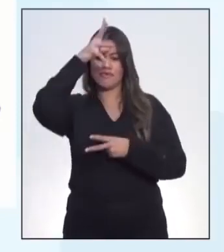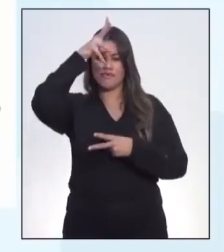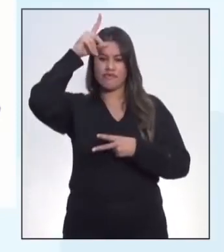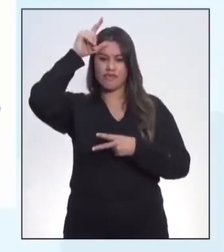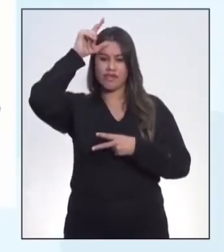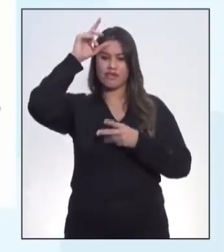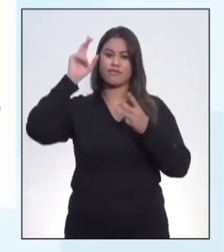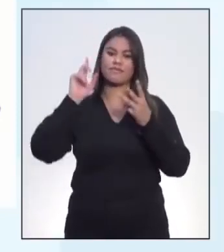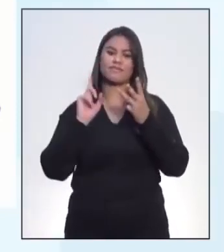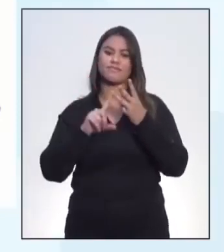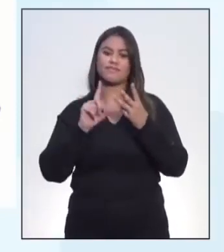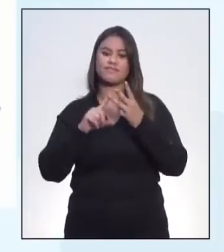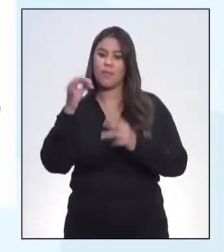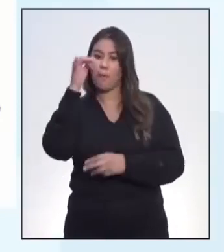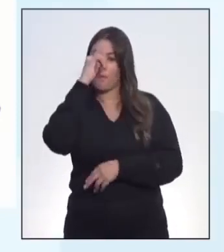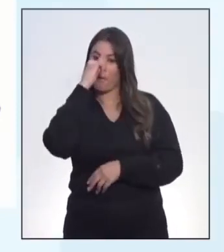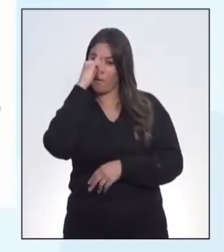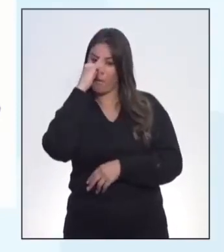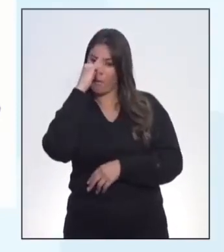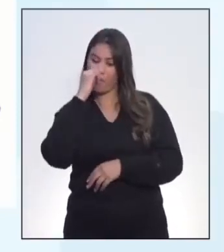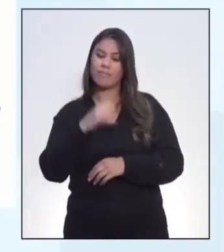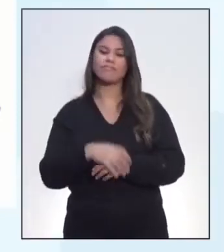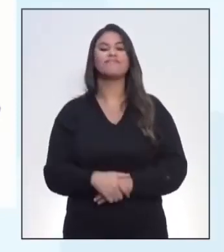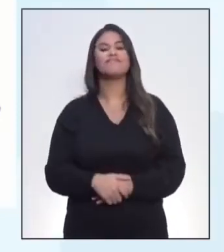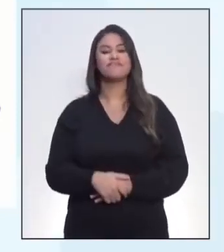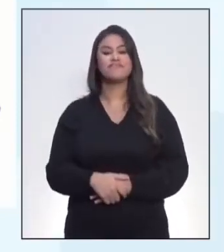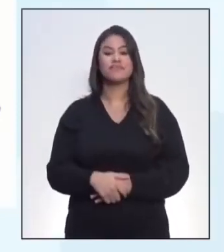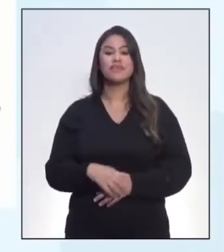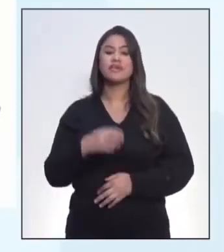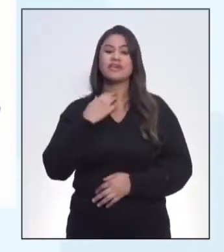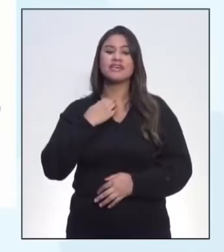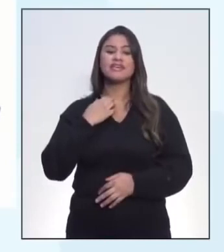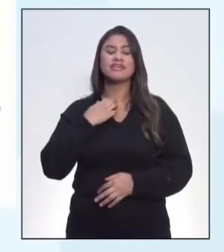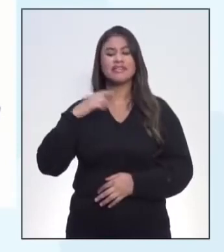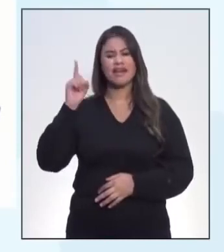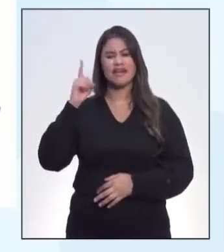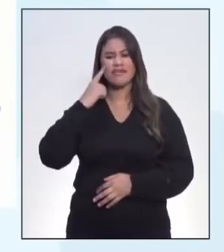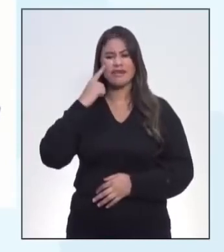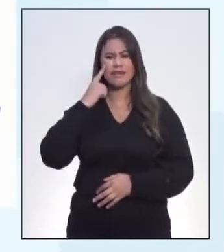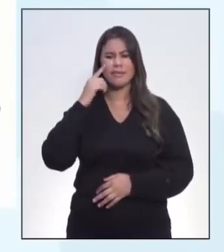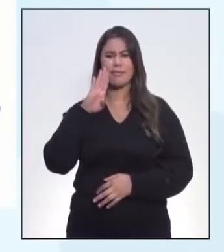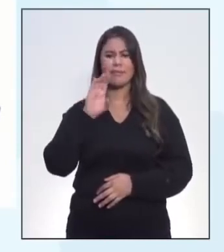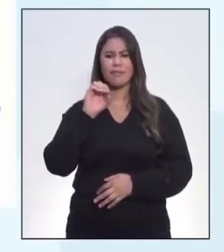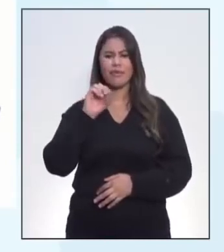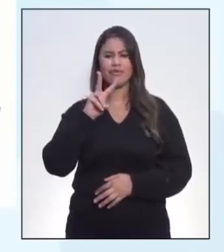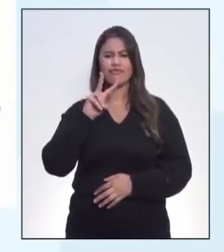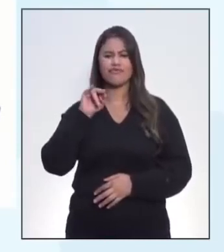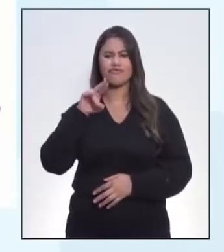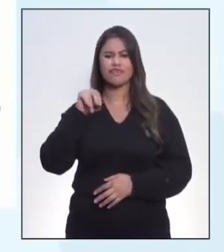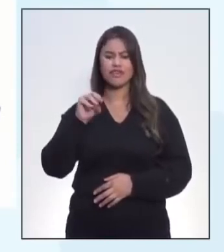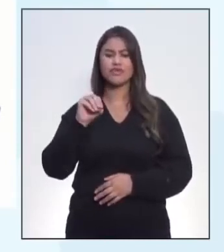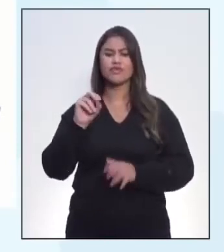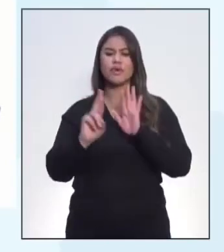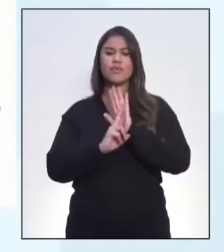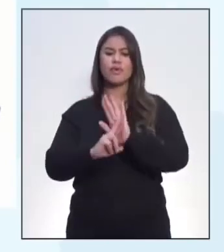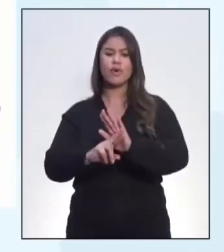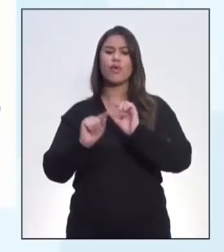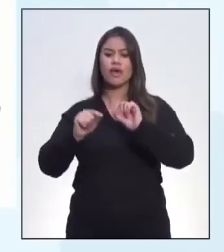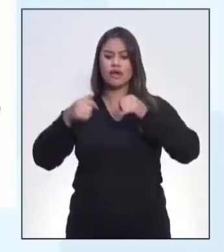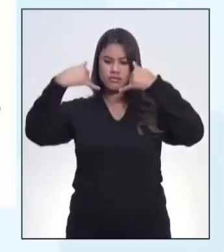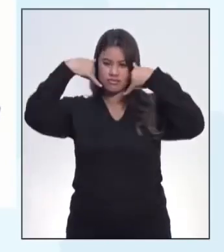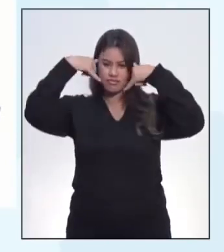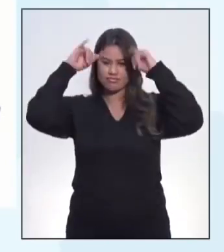algumas situações. Tá? O bovino está lá representado ali a cabeça de um boi, de uma vaca, não é isso? Tá? O frango está